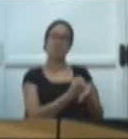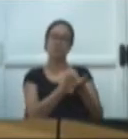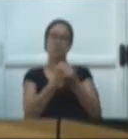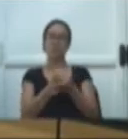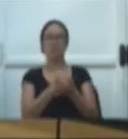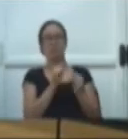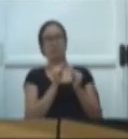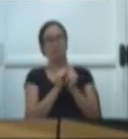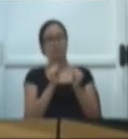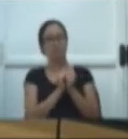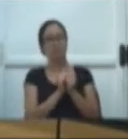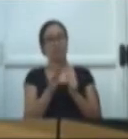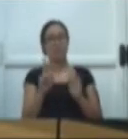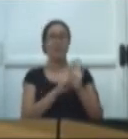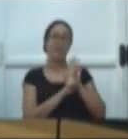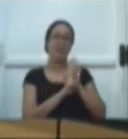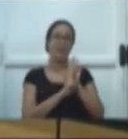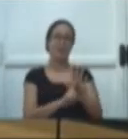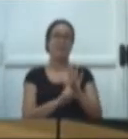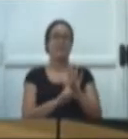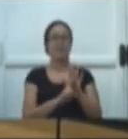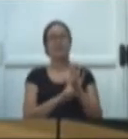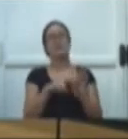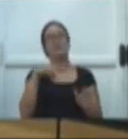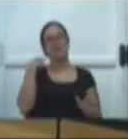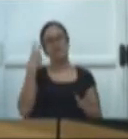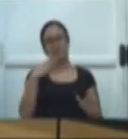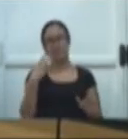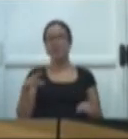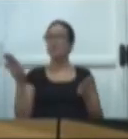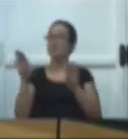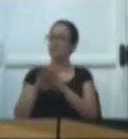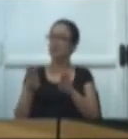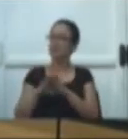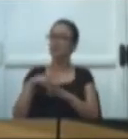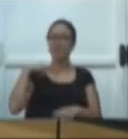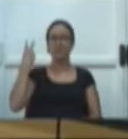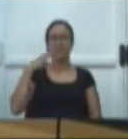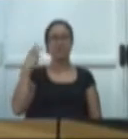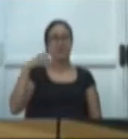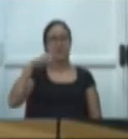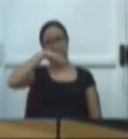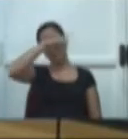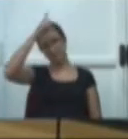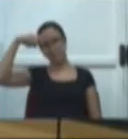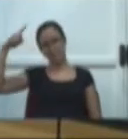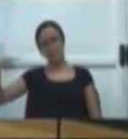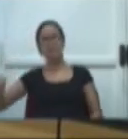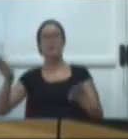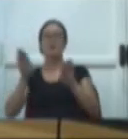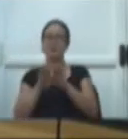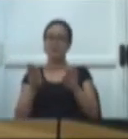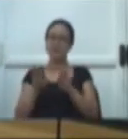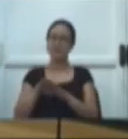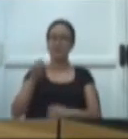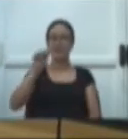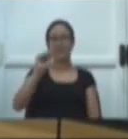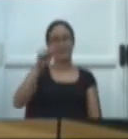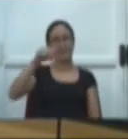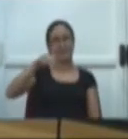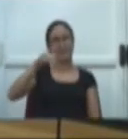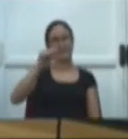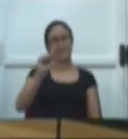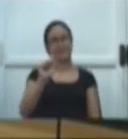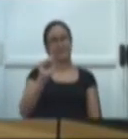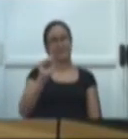outorga, representando os vereadores, também a vereadora doutora Mayra e também a Ana do CEPROSOM, para juntos fazermos